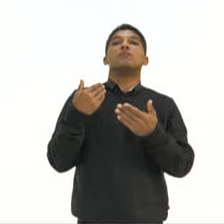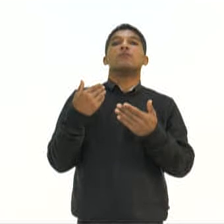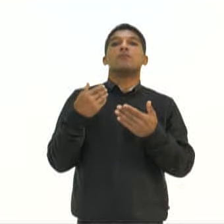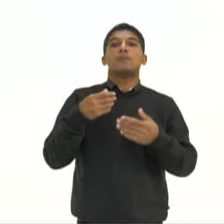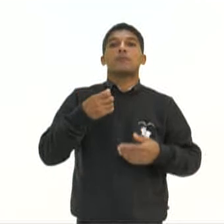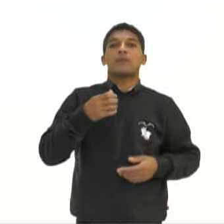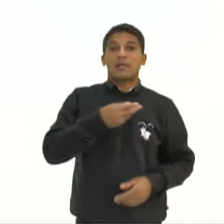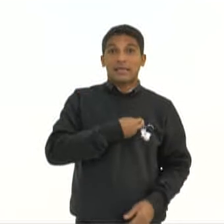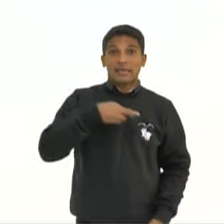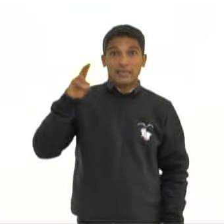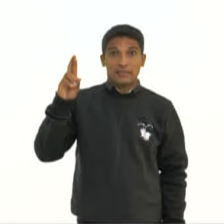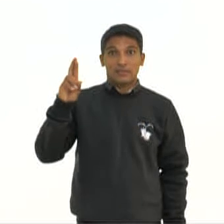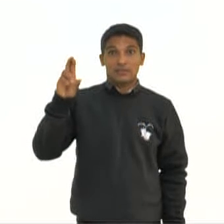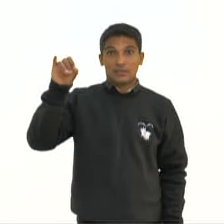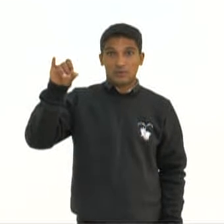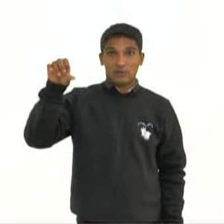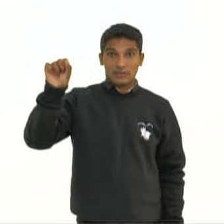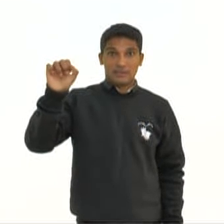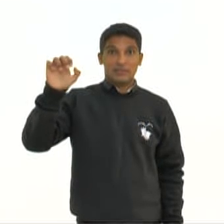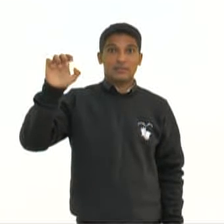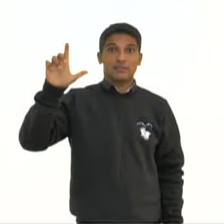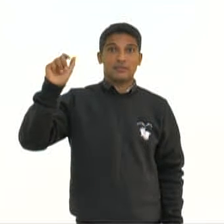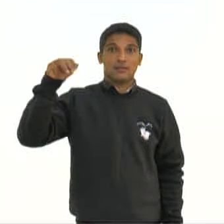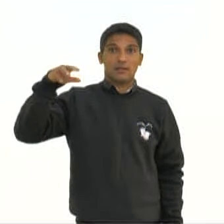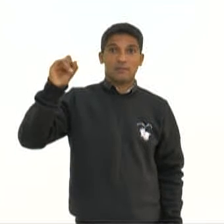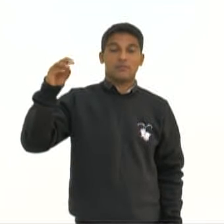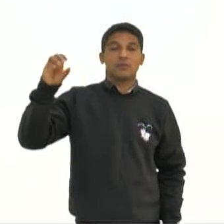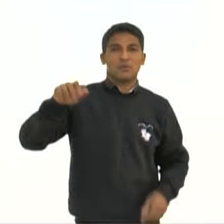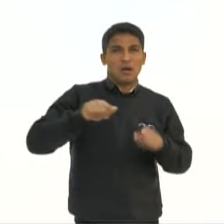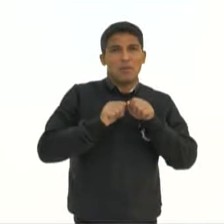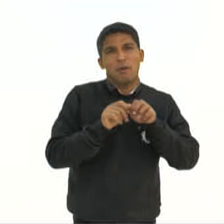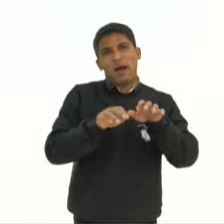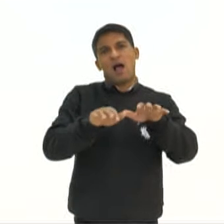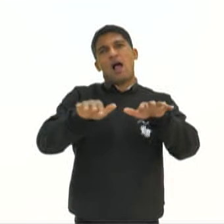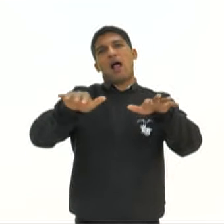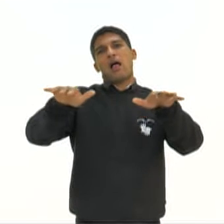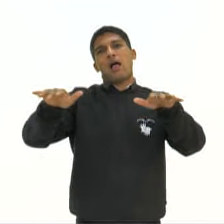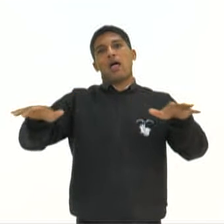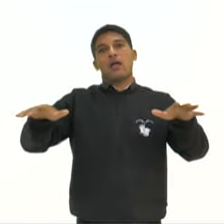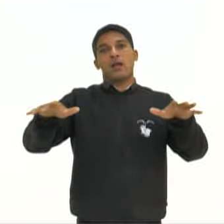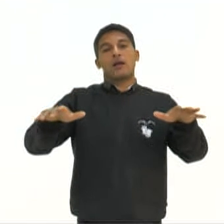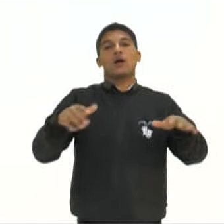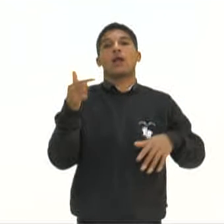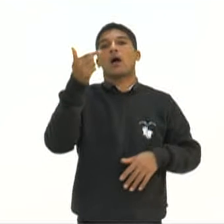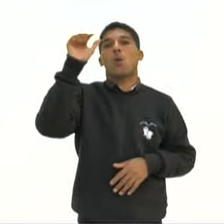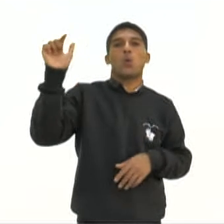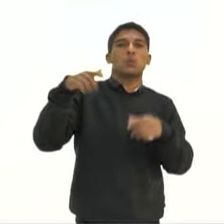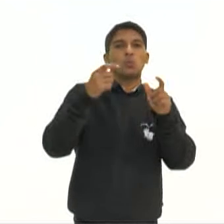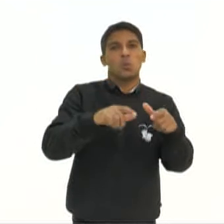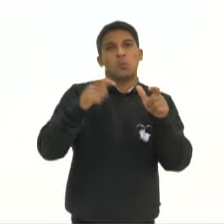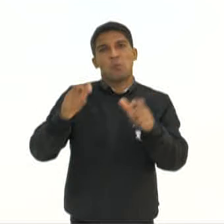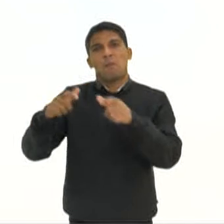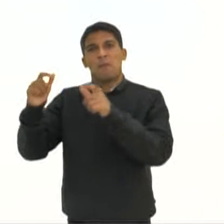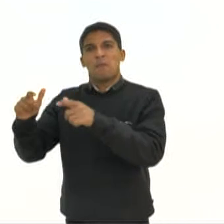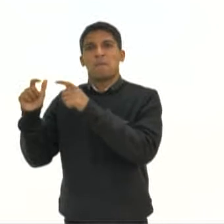da fronteira da Península Arábica. Nós vimos como é que se organizou, então,